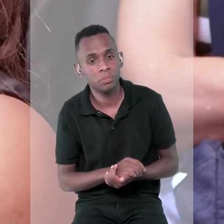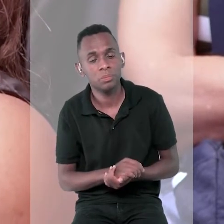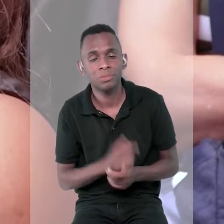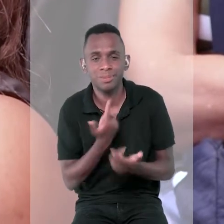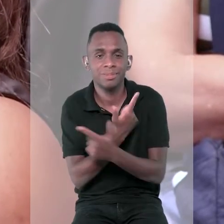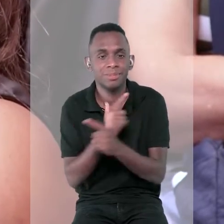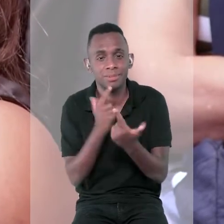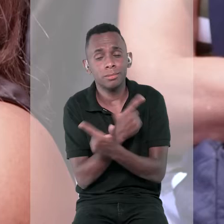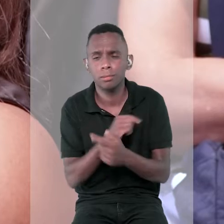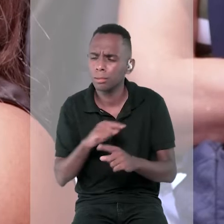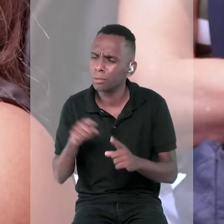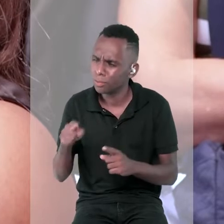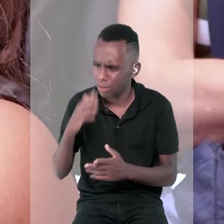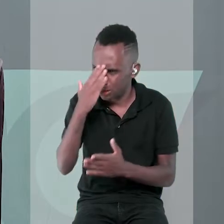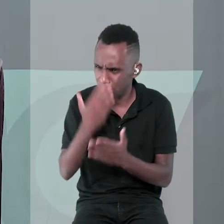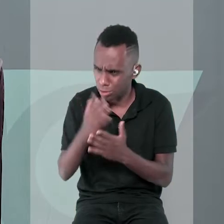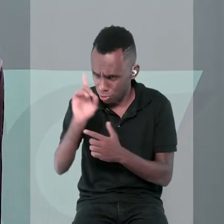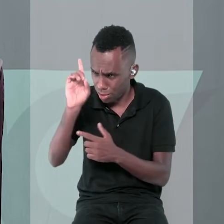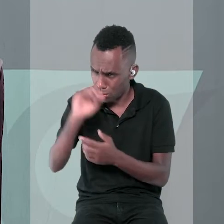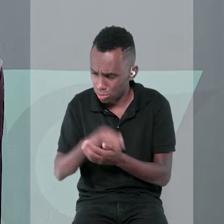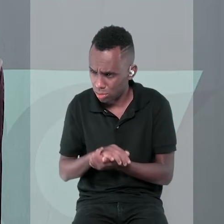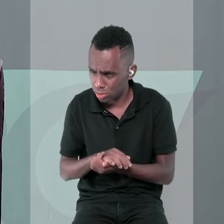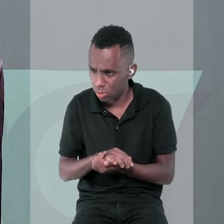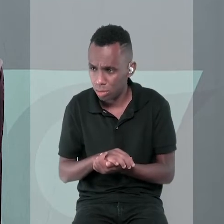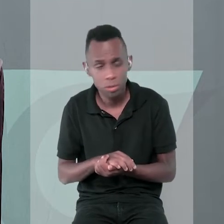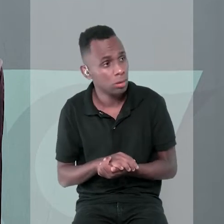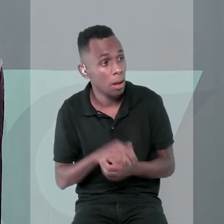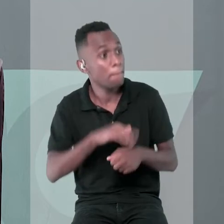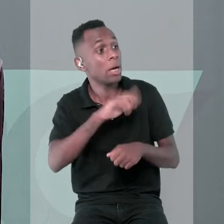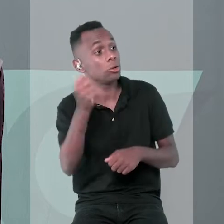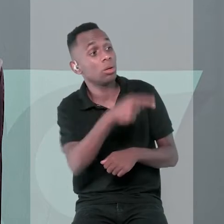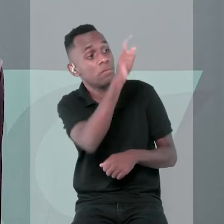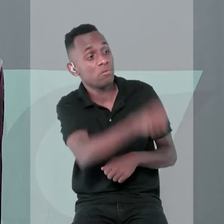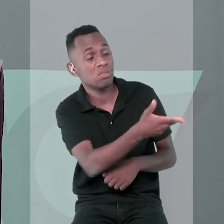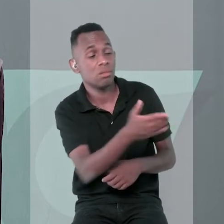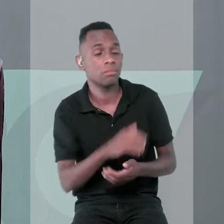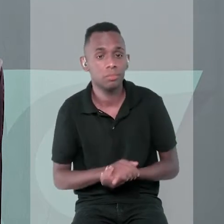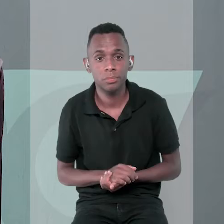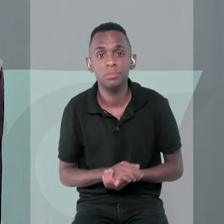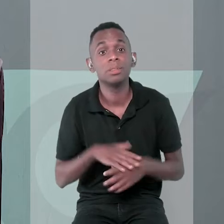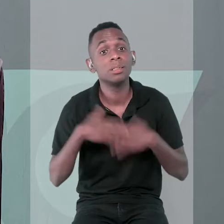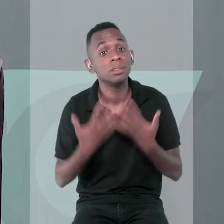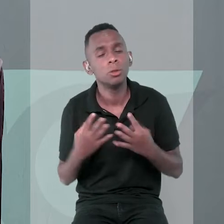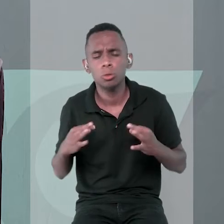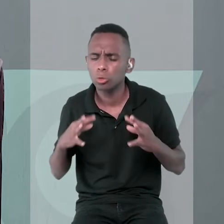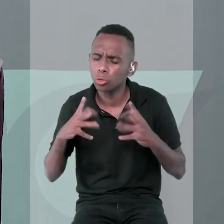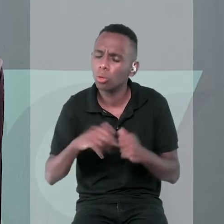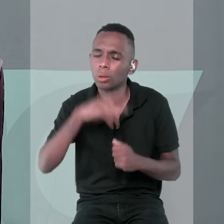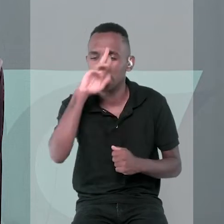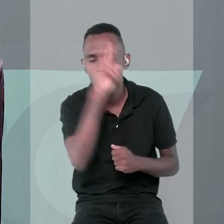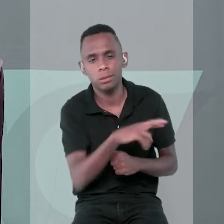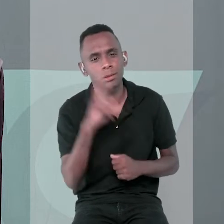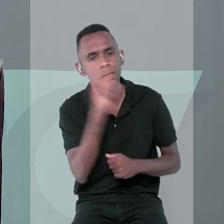Aí fala assim, mas você acredita em Deus? Mais do que você. Então, todas as